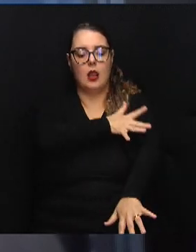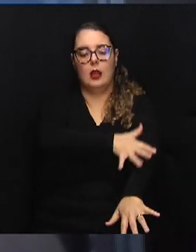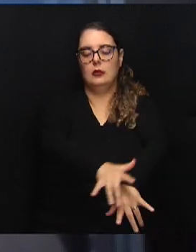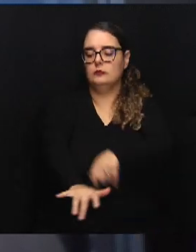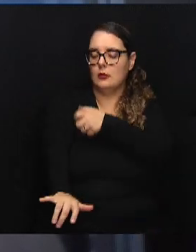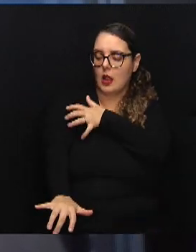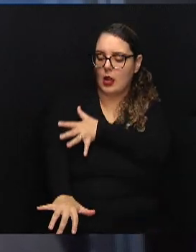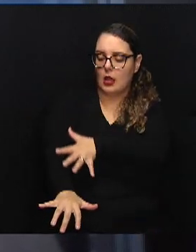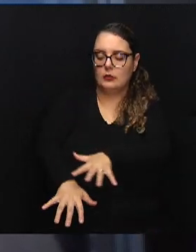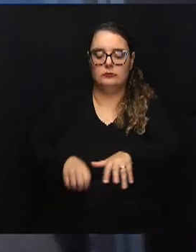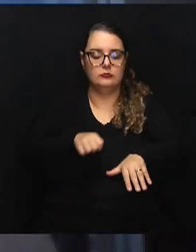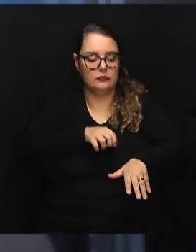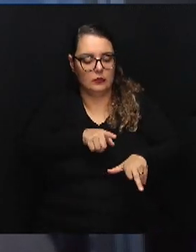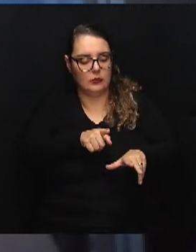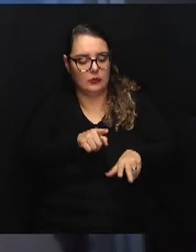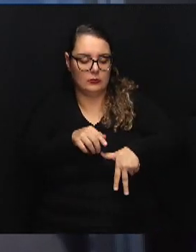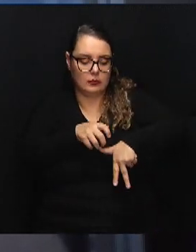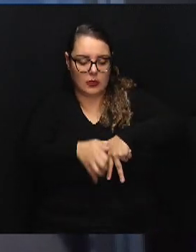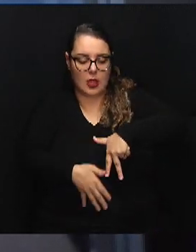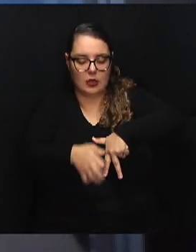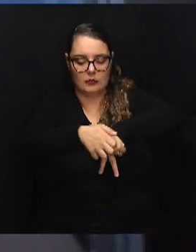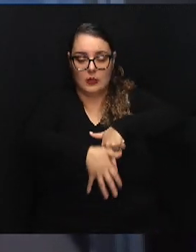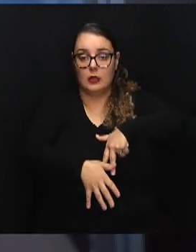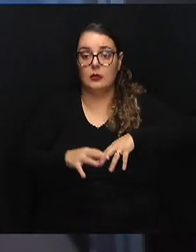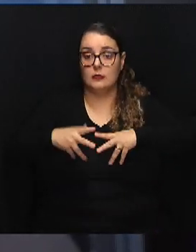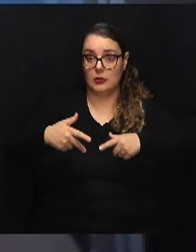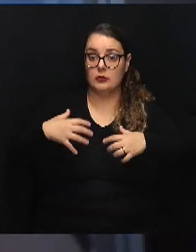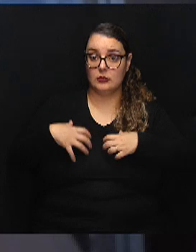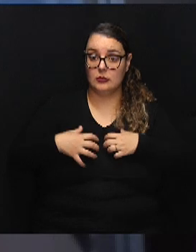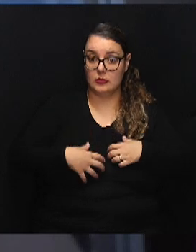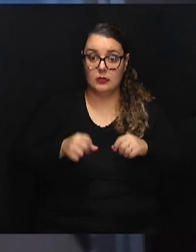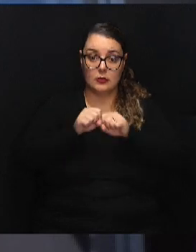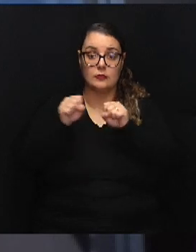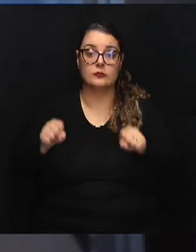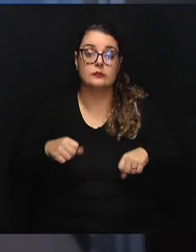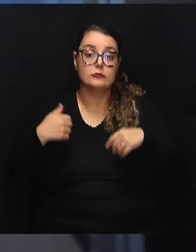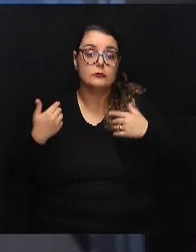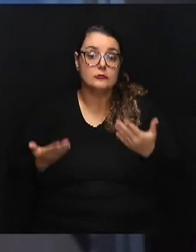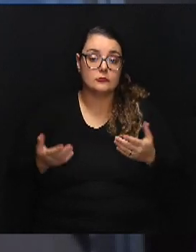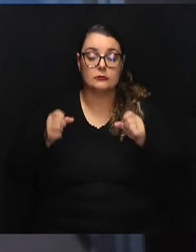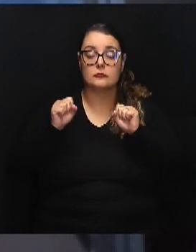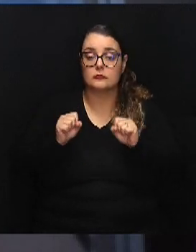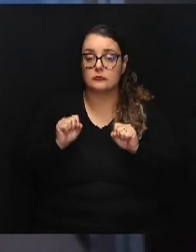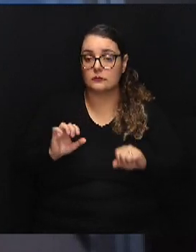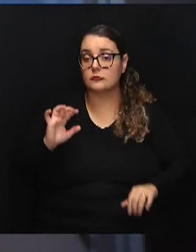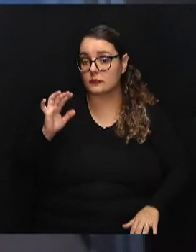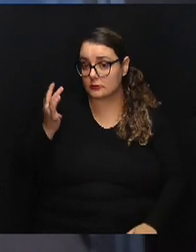sangue mesmo para todos os nossos sistemas e órgãos, e acaba que ele pode